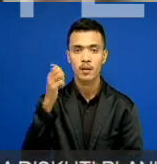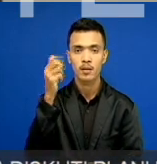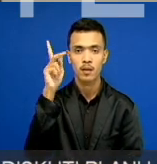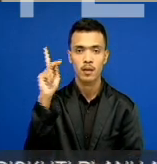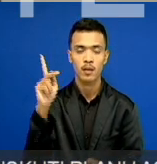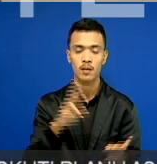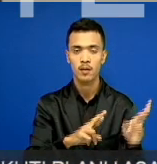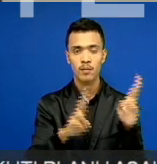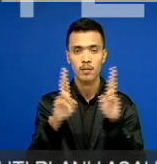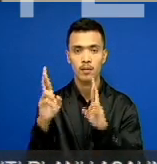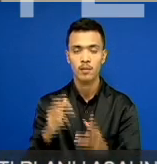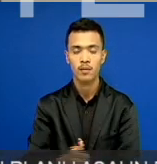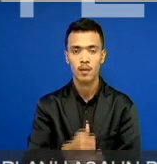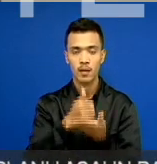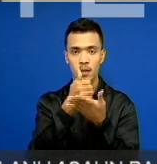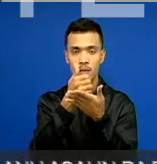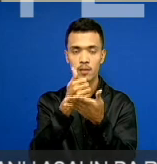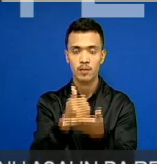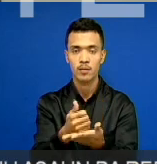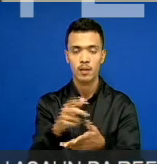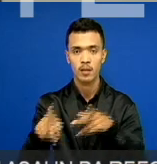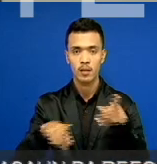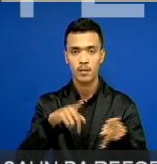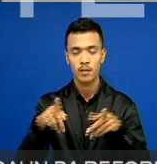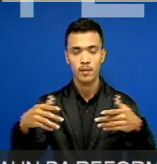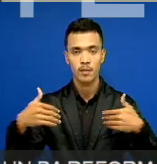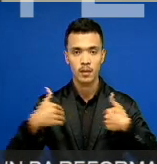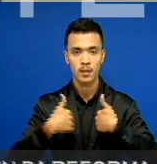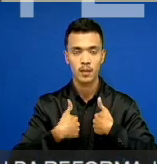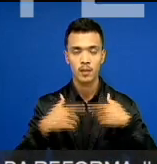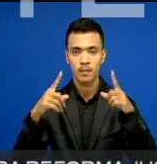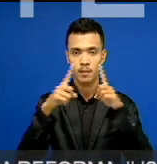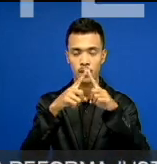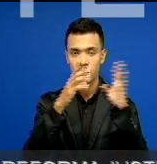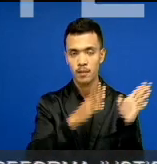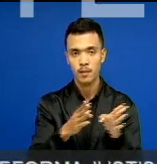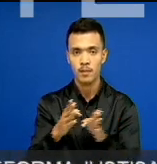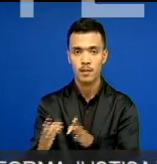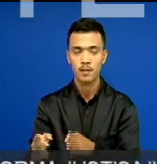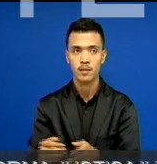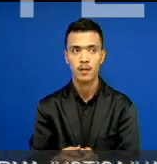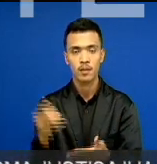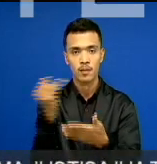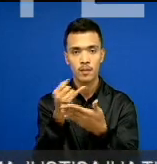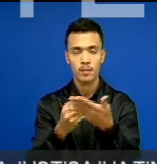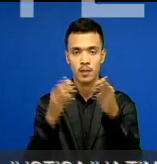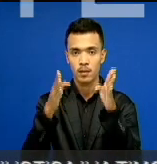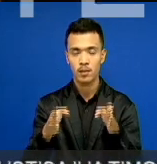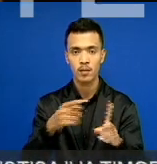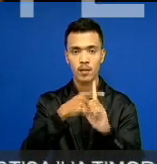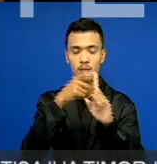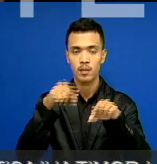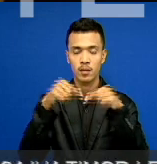para apoio recursos na bem manquia, vai a preparação. Pintor Hirakne Maihusi Grupo Arte